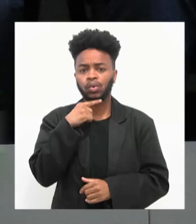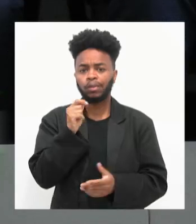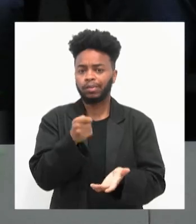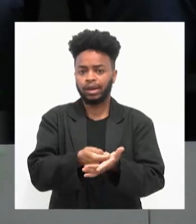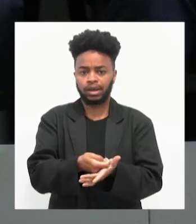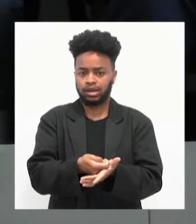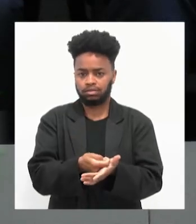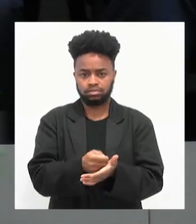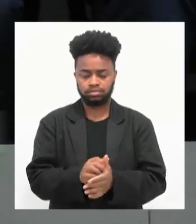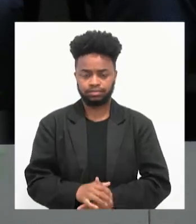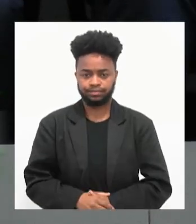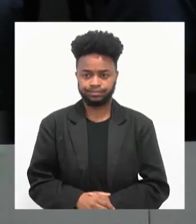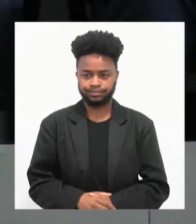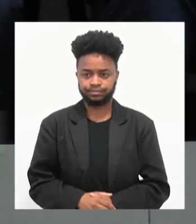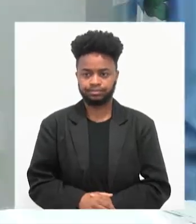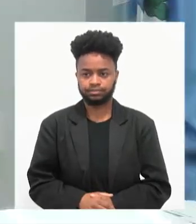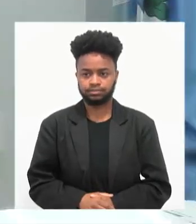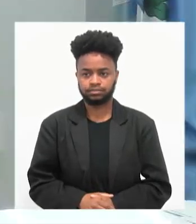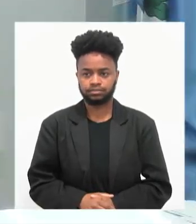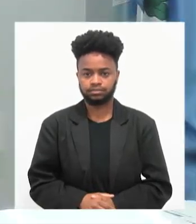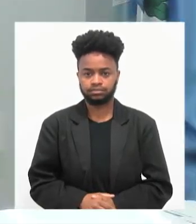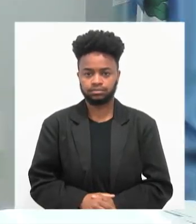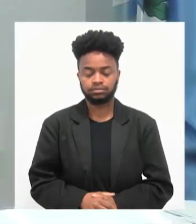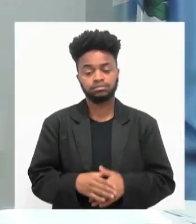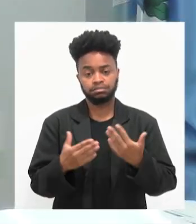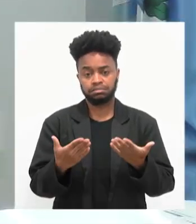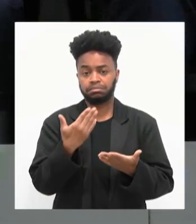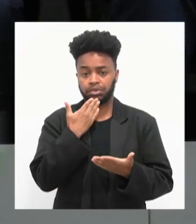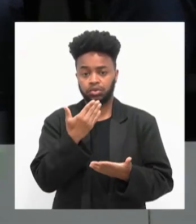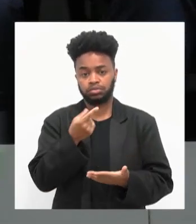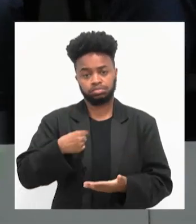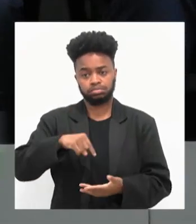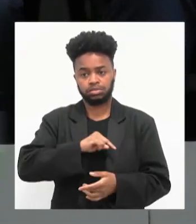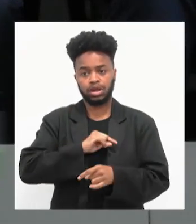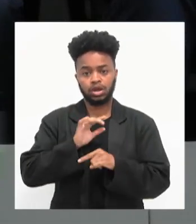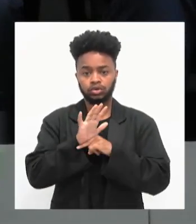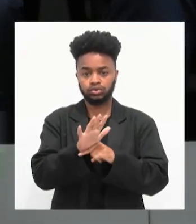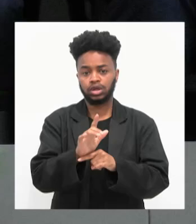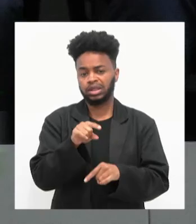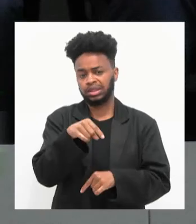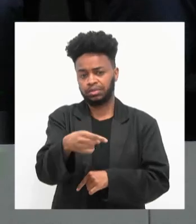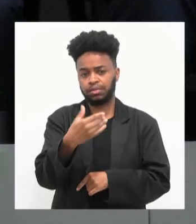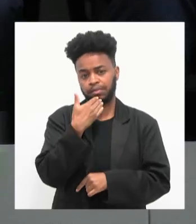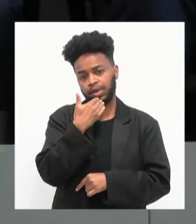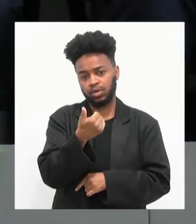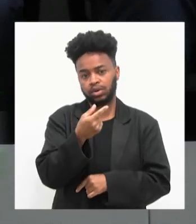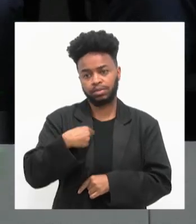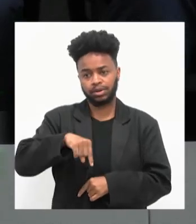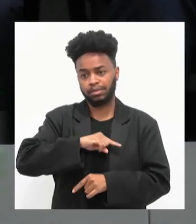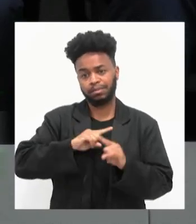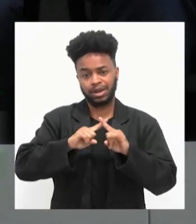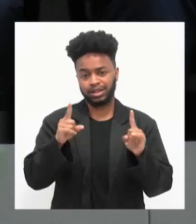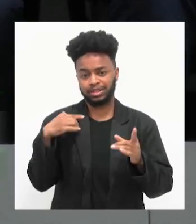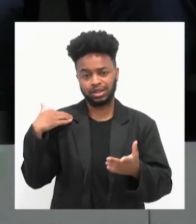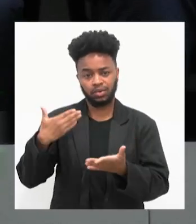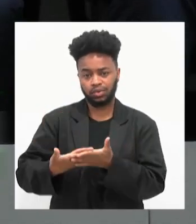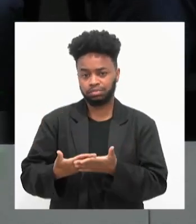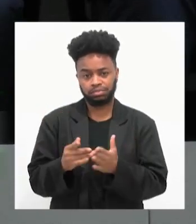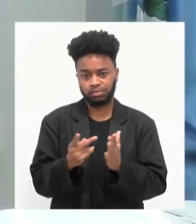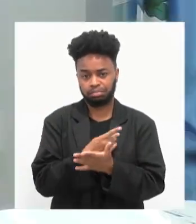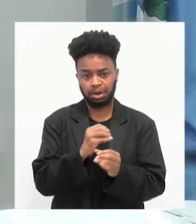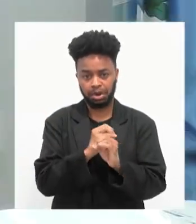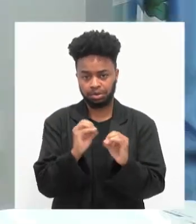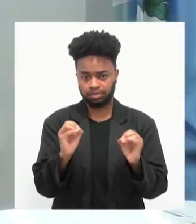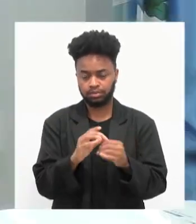a operação. Aí Bom, pediram para a gente ajudar, que depois ele ia melhorar para a gente. Só que até agora está melhorando. Mas vamos ser honestos. Agora